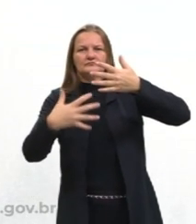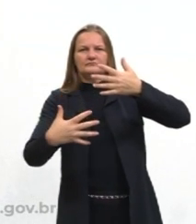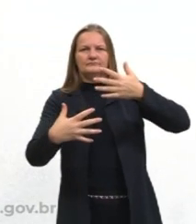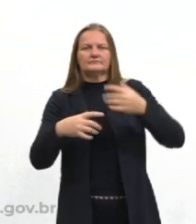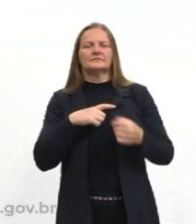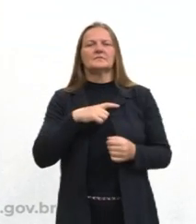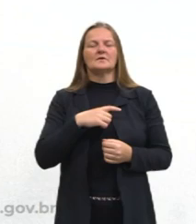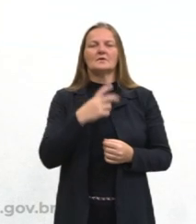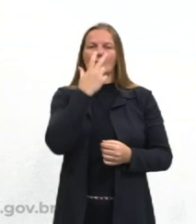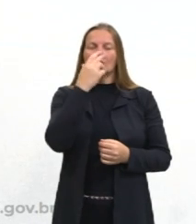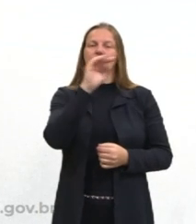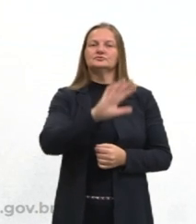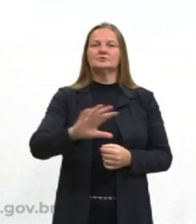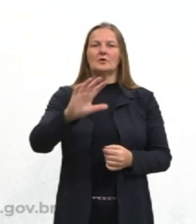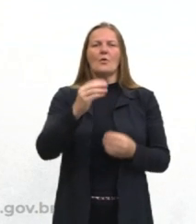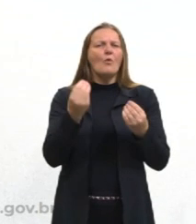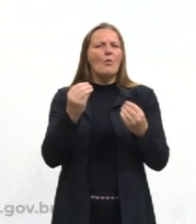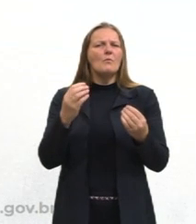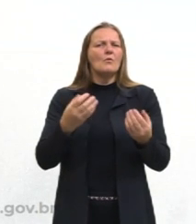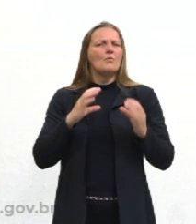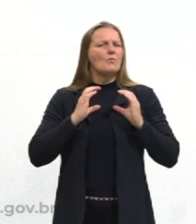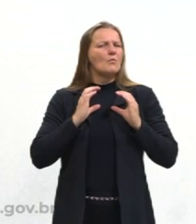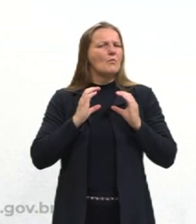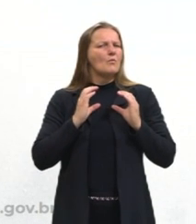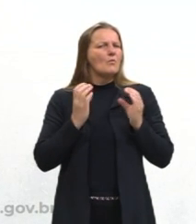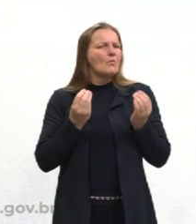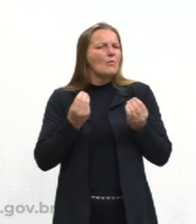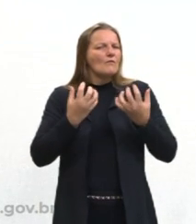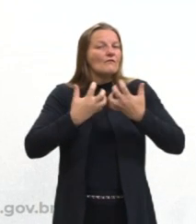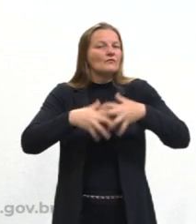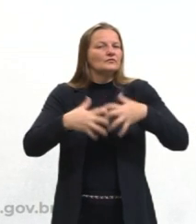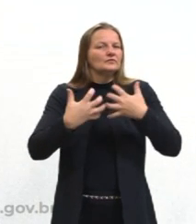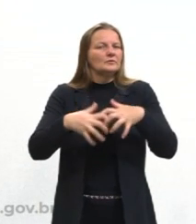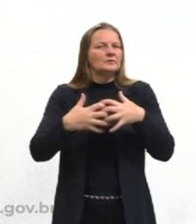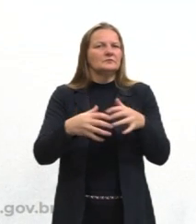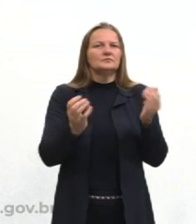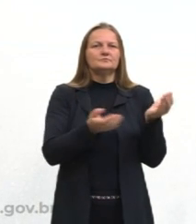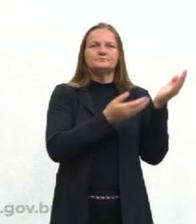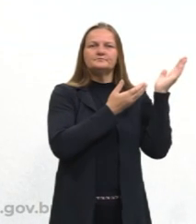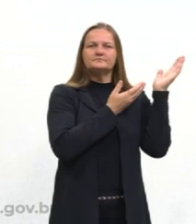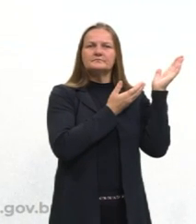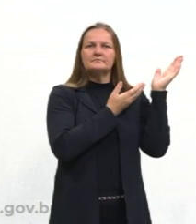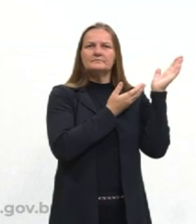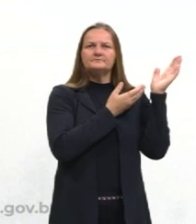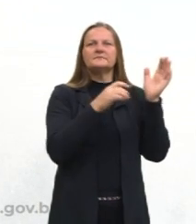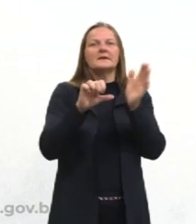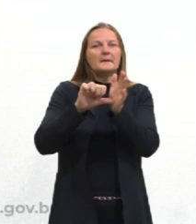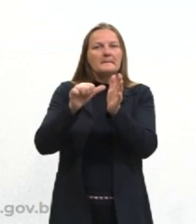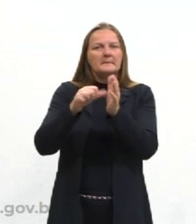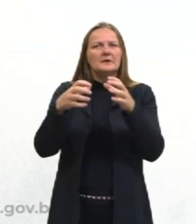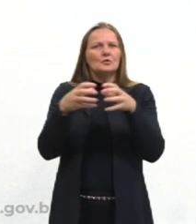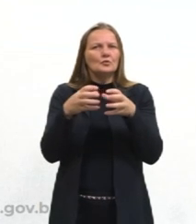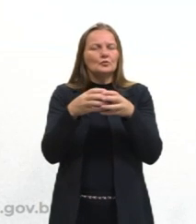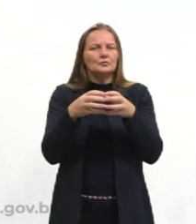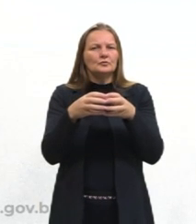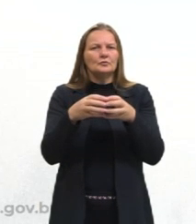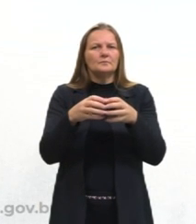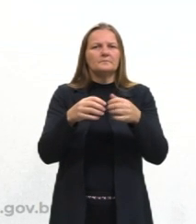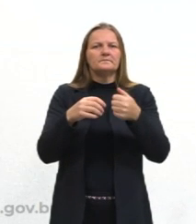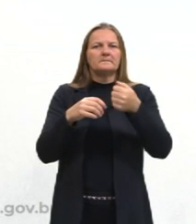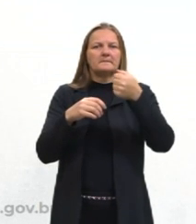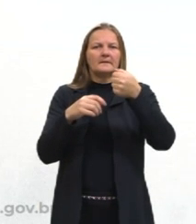então é uma chave vamos ver como é que se comporta essa chave tá olha lá o primeiro nós temos um grupo de letras